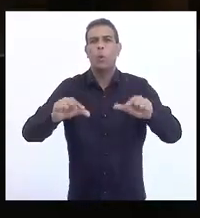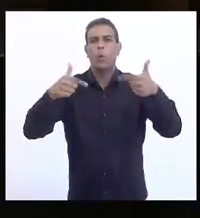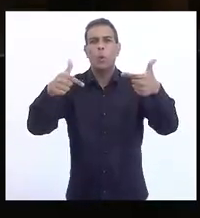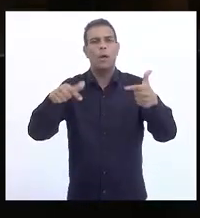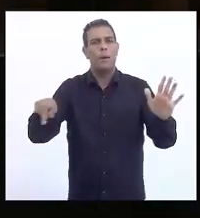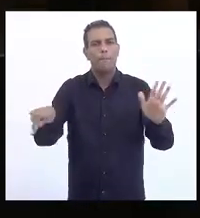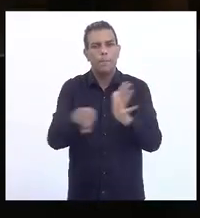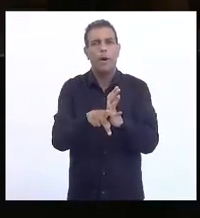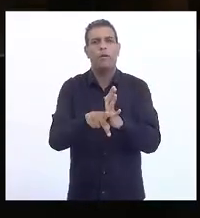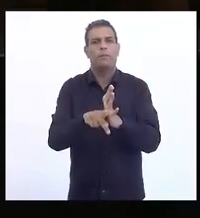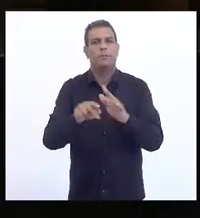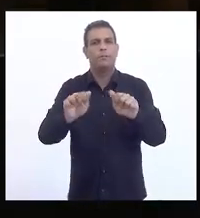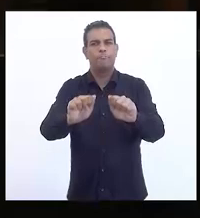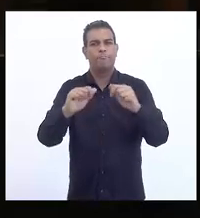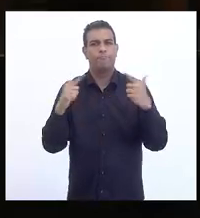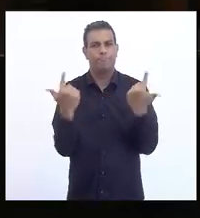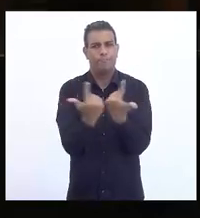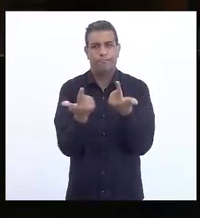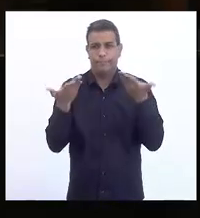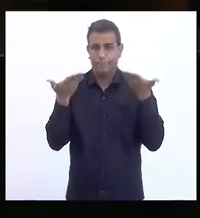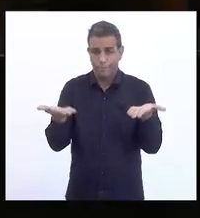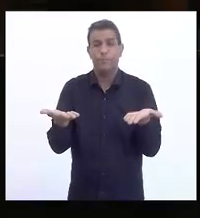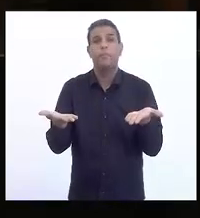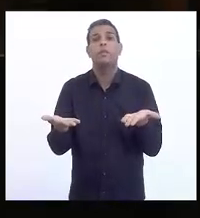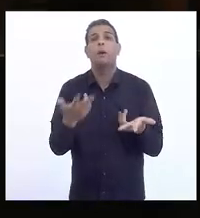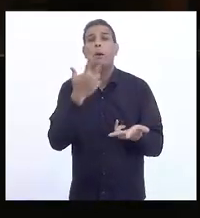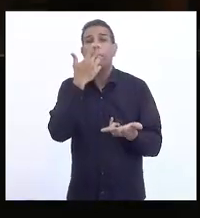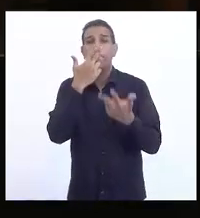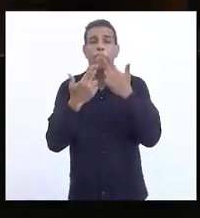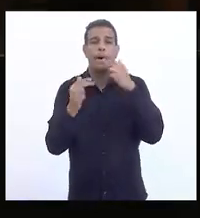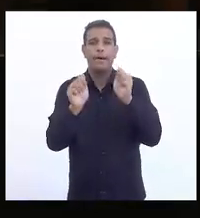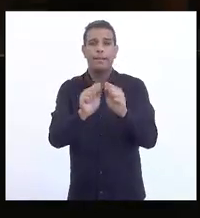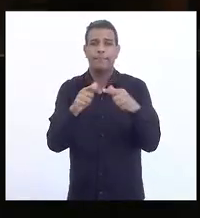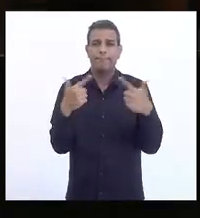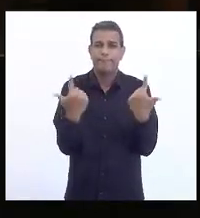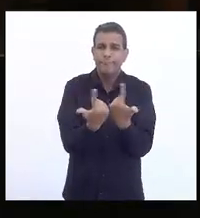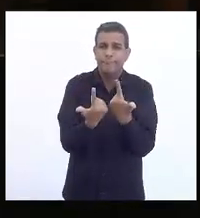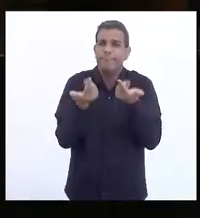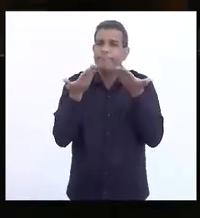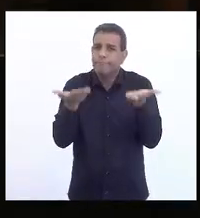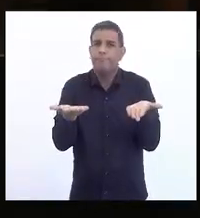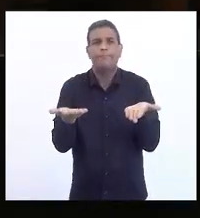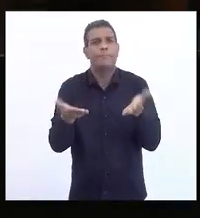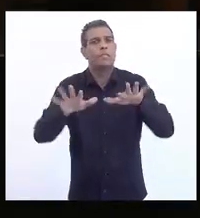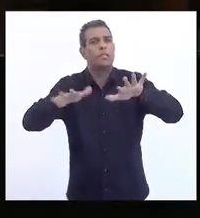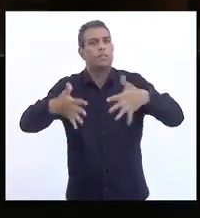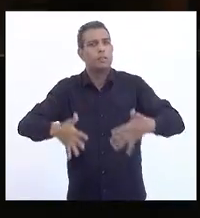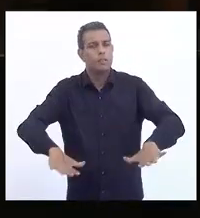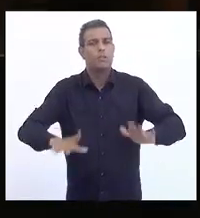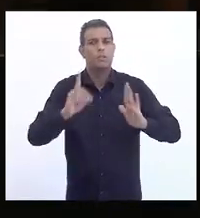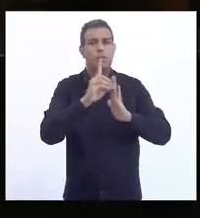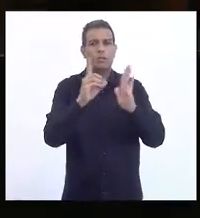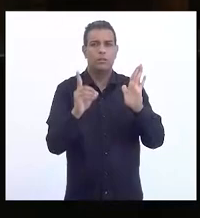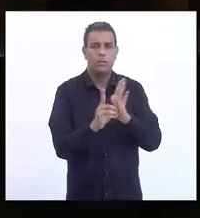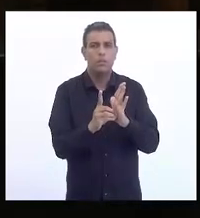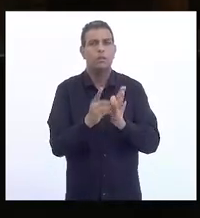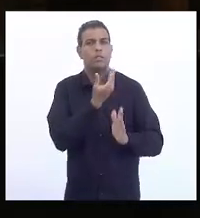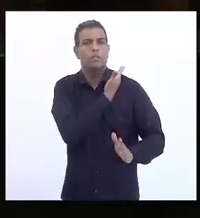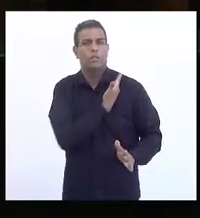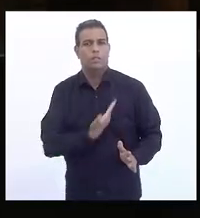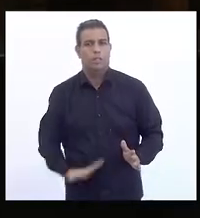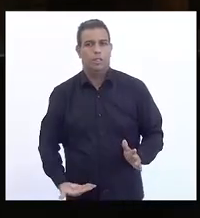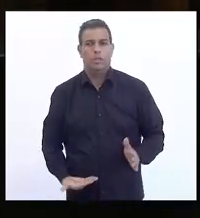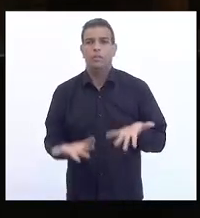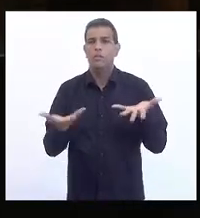próprio parlamento, porque foi esse mesmo parlamento aqui que derrubou o decreto do governador